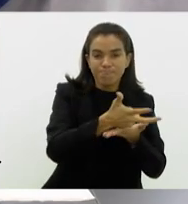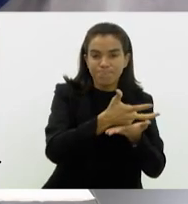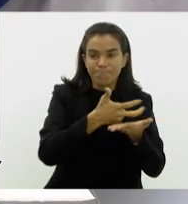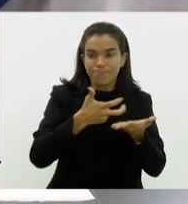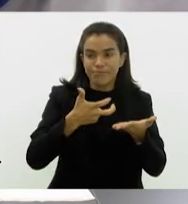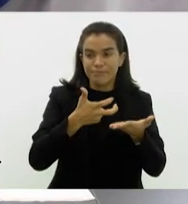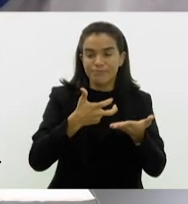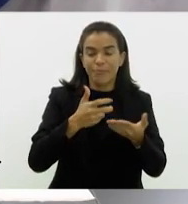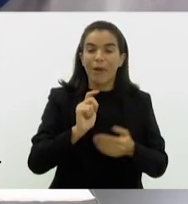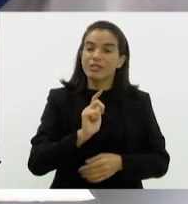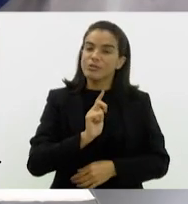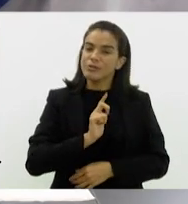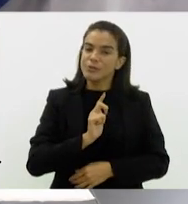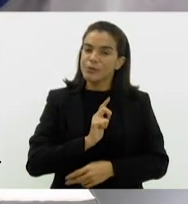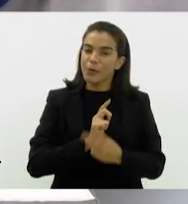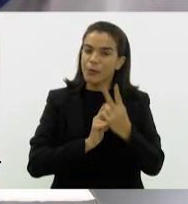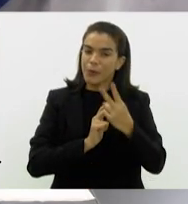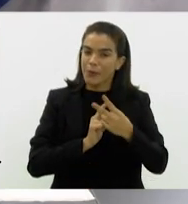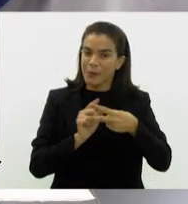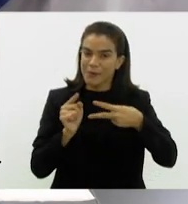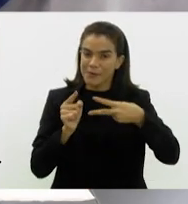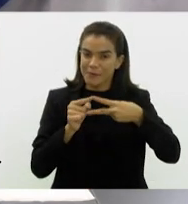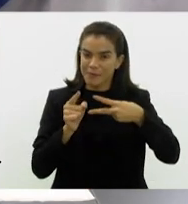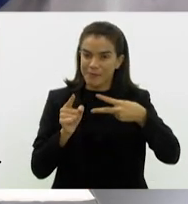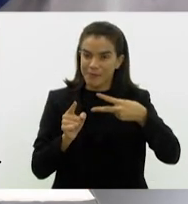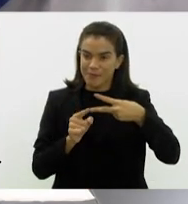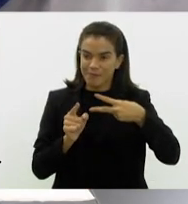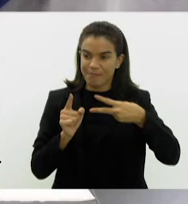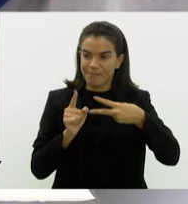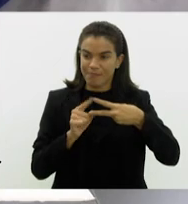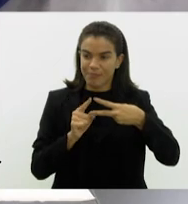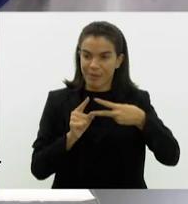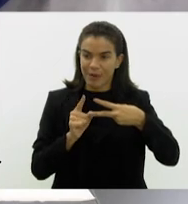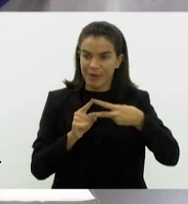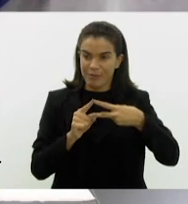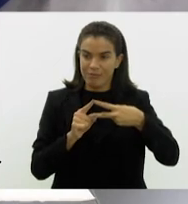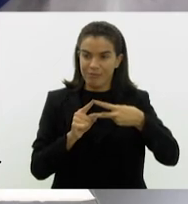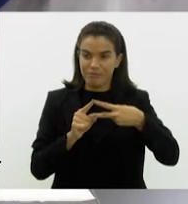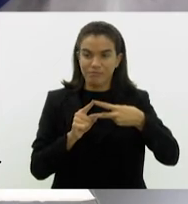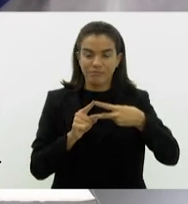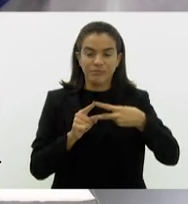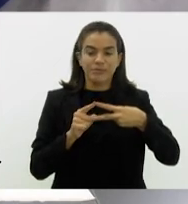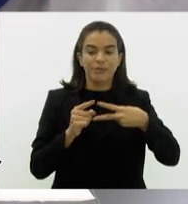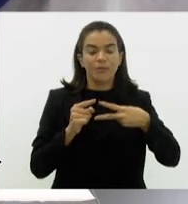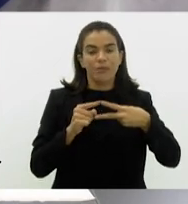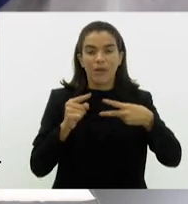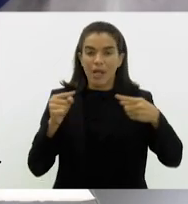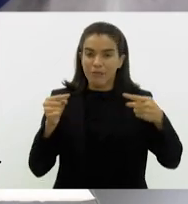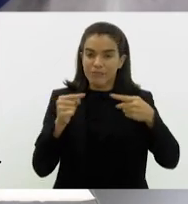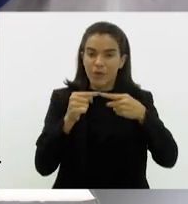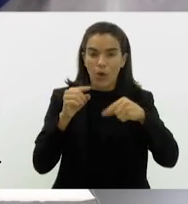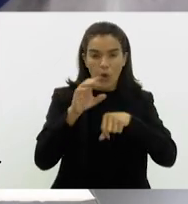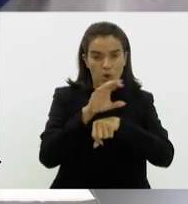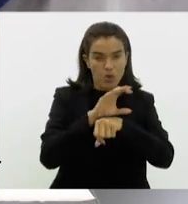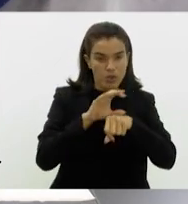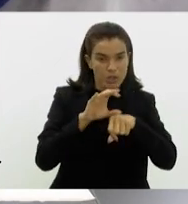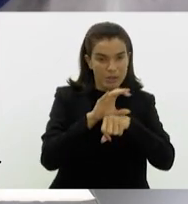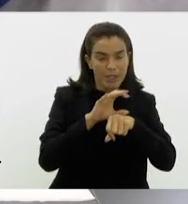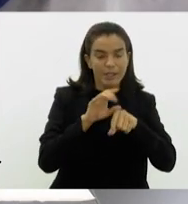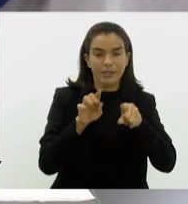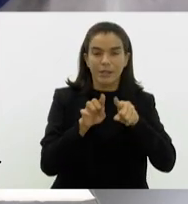Só que eu tenho dois aspectos aqui, a gente aqui tem prezado, como por óbvio, pela constitucionalidade, pela forma